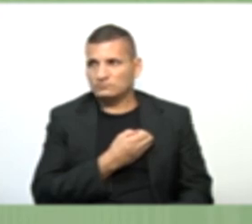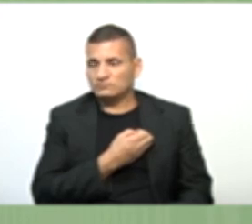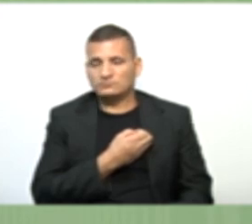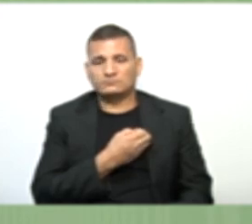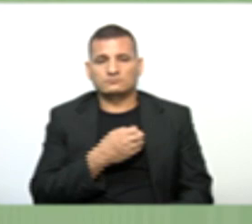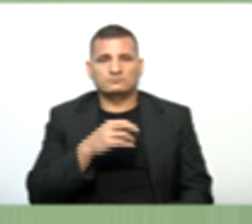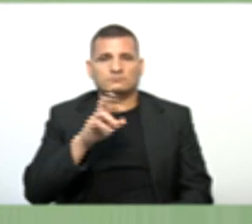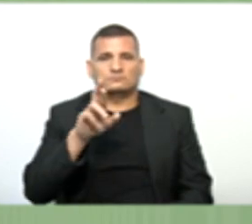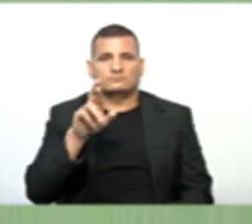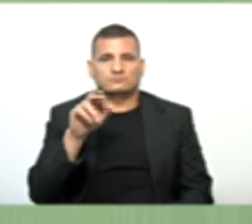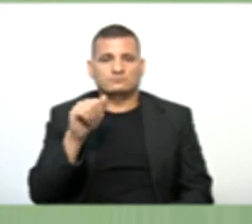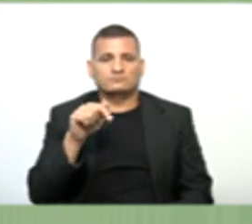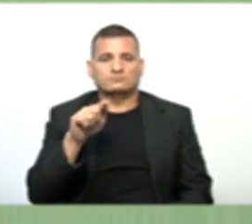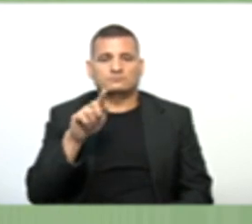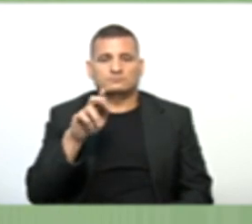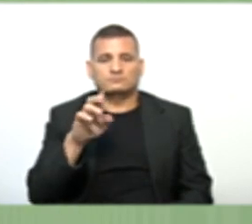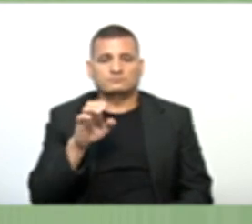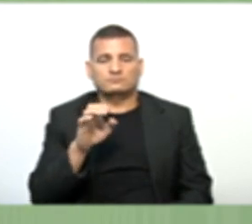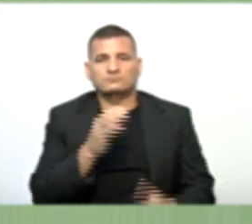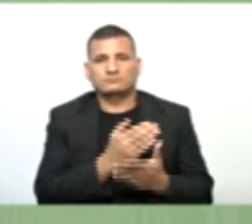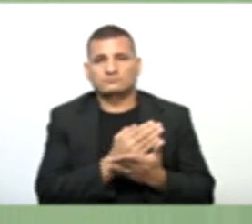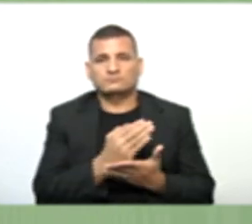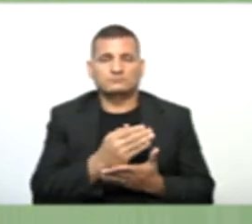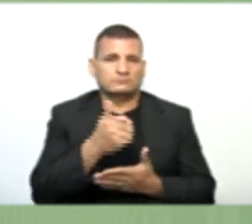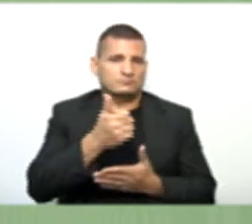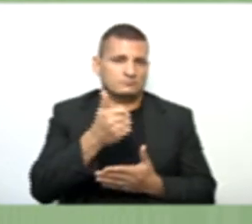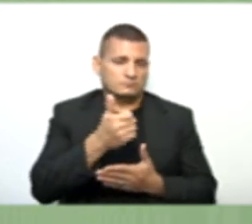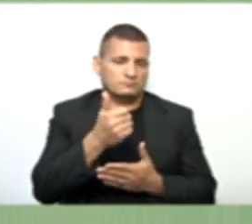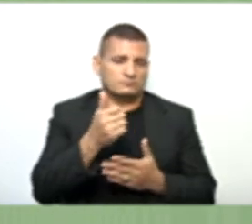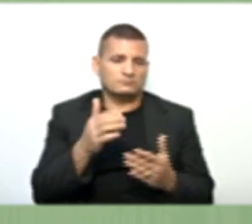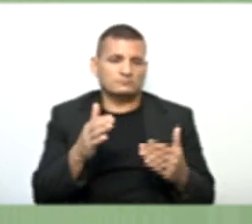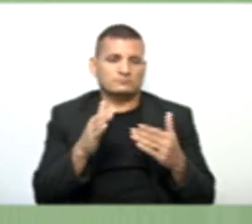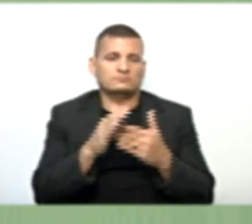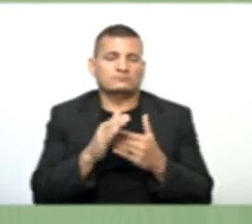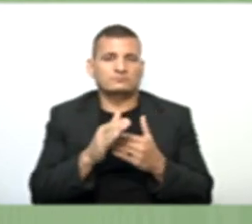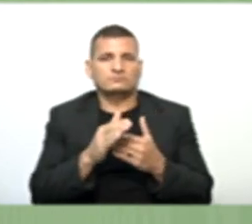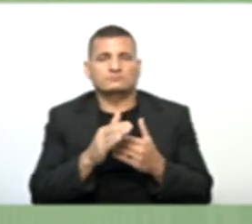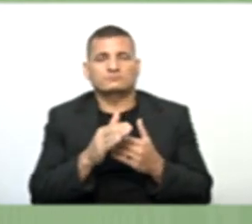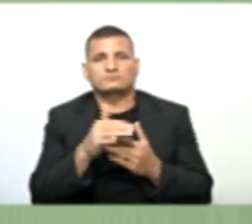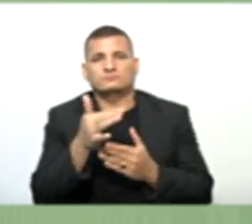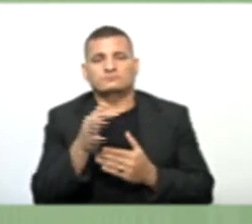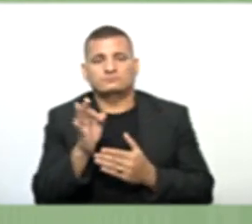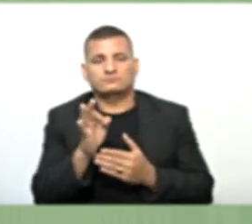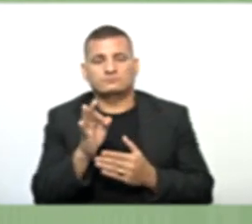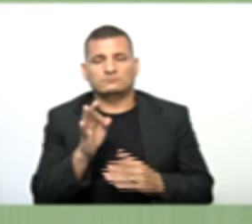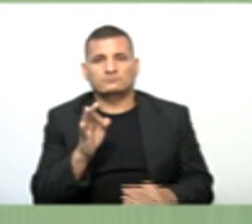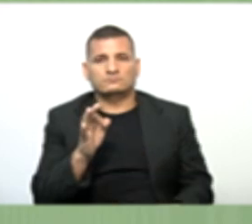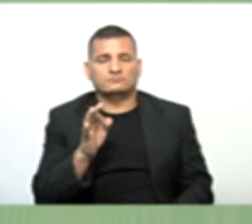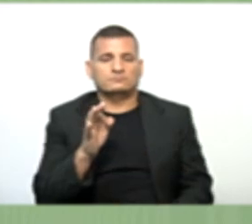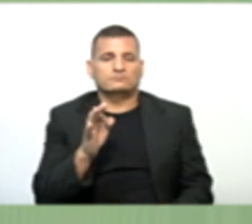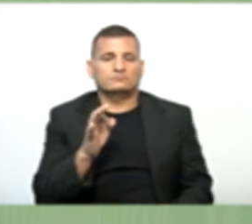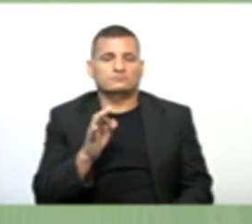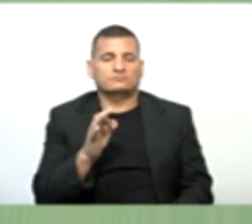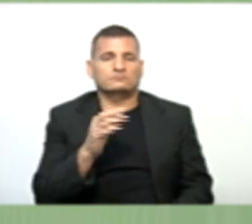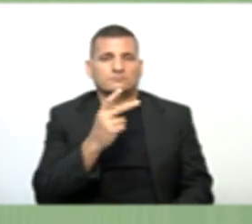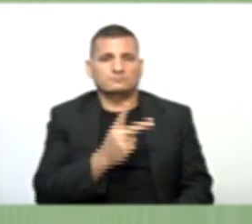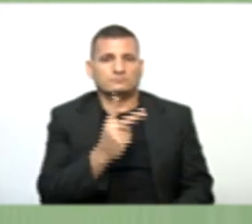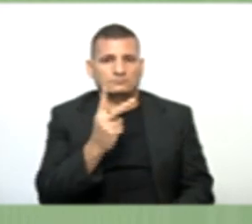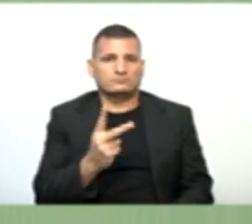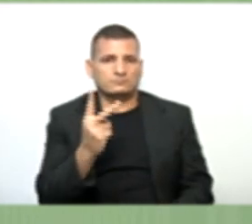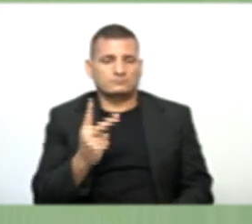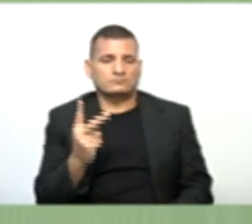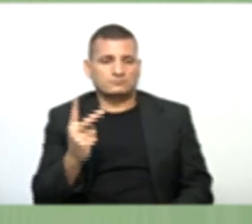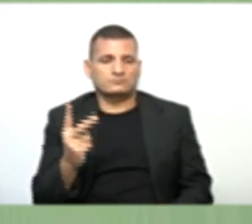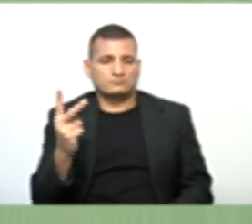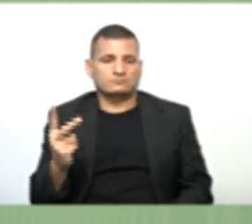inicia em 1, vai até 10 e de 2 em 2. Quer dizer, começou em 1, o próximo da